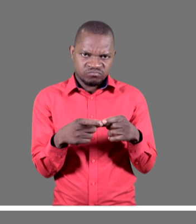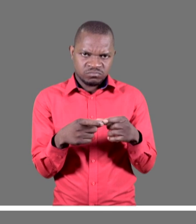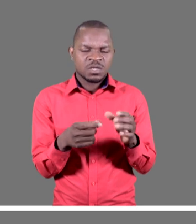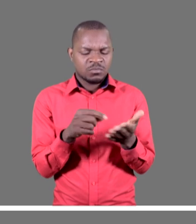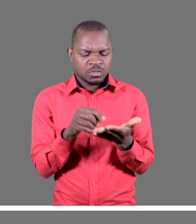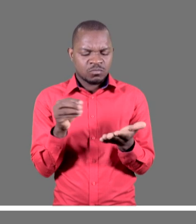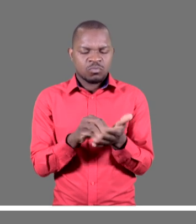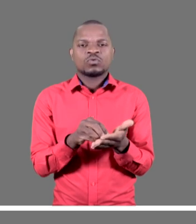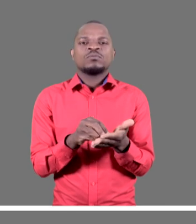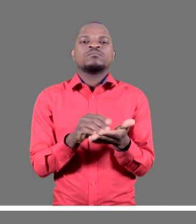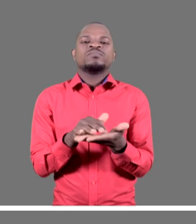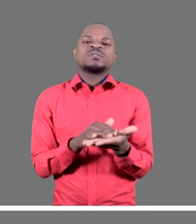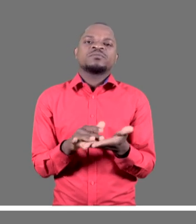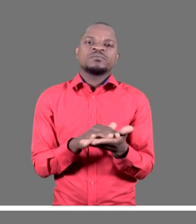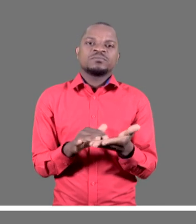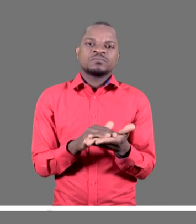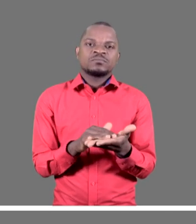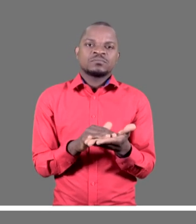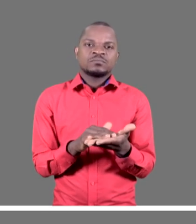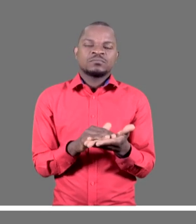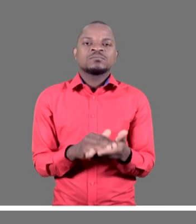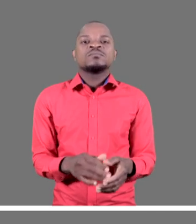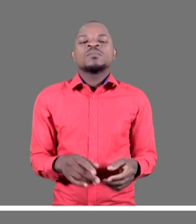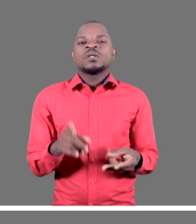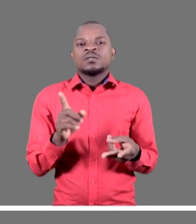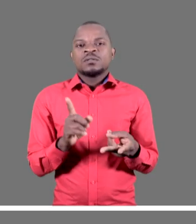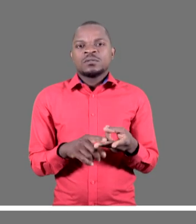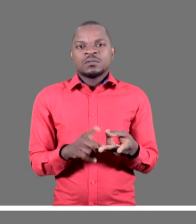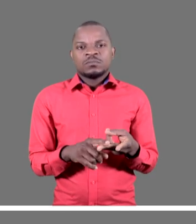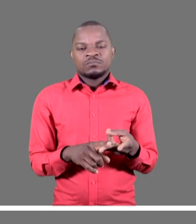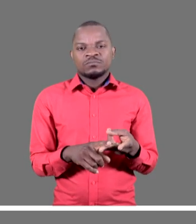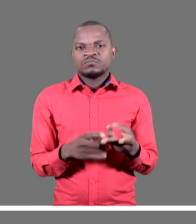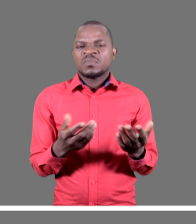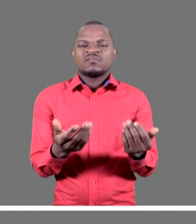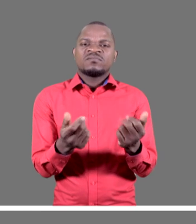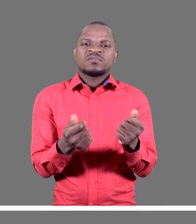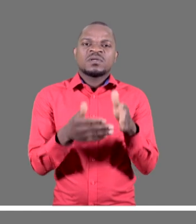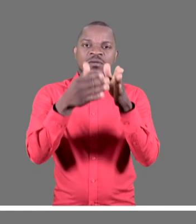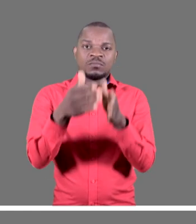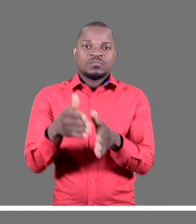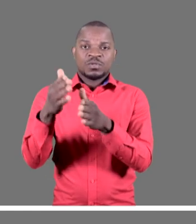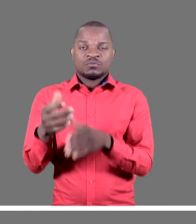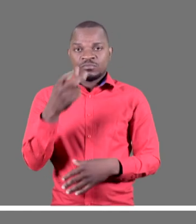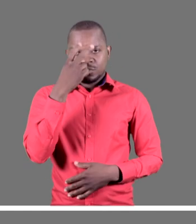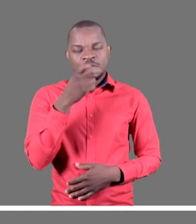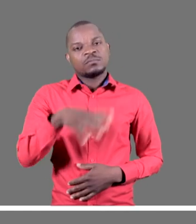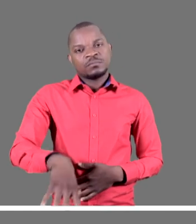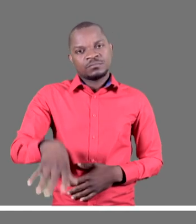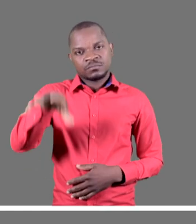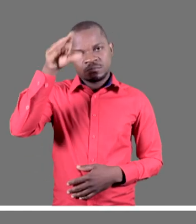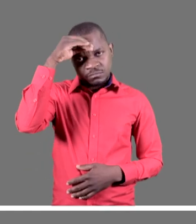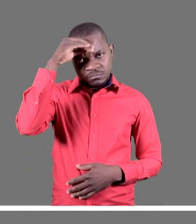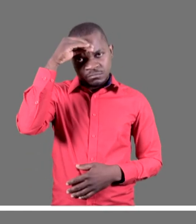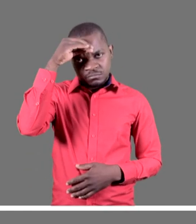ter escrito em braille para facilitar, portanto, a compreensão dessa